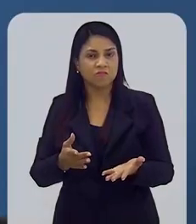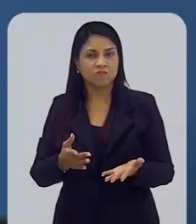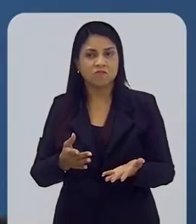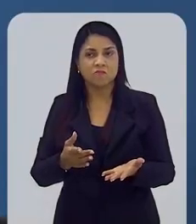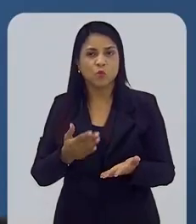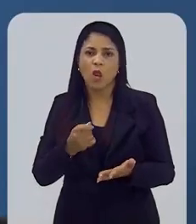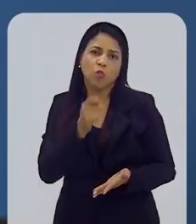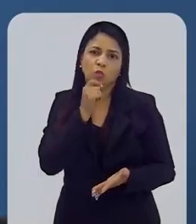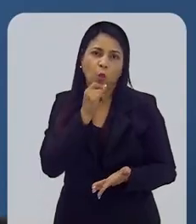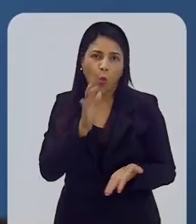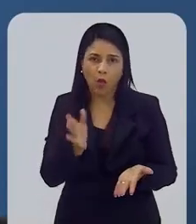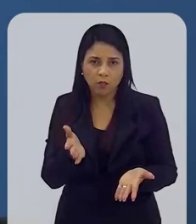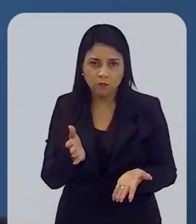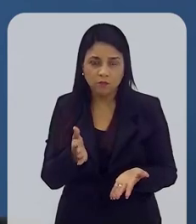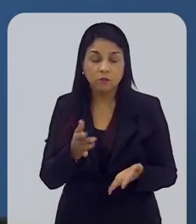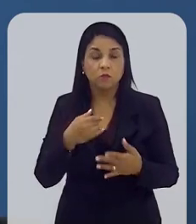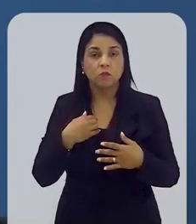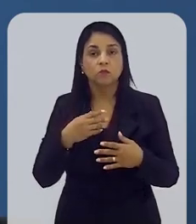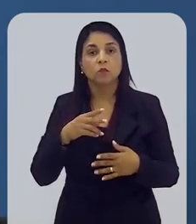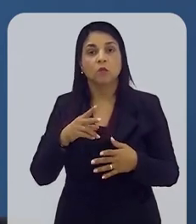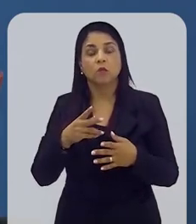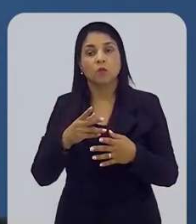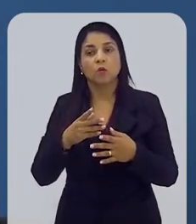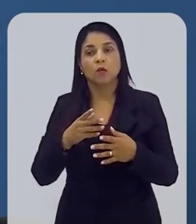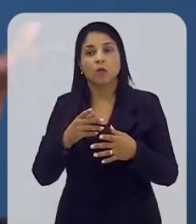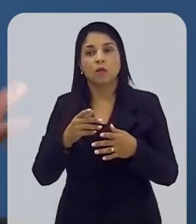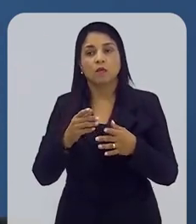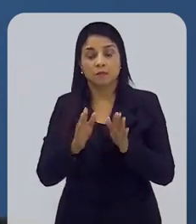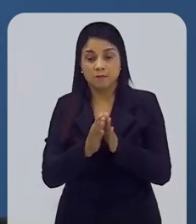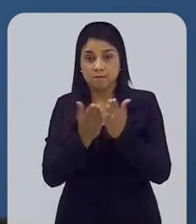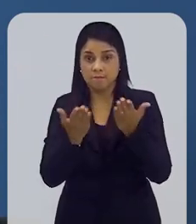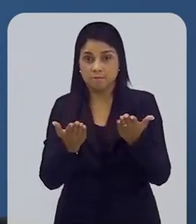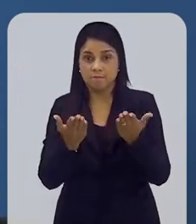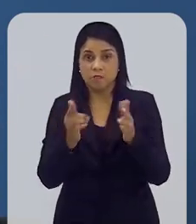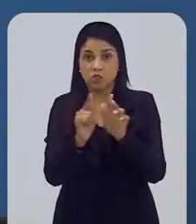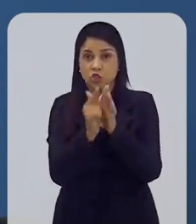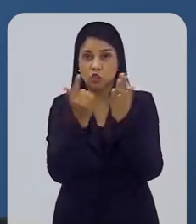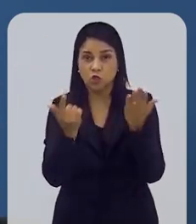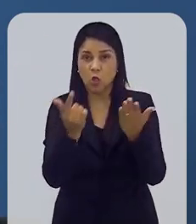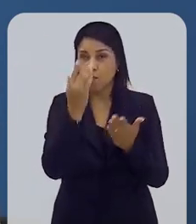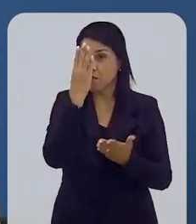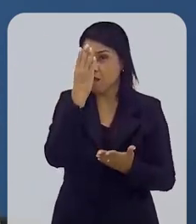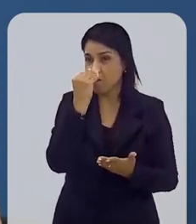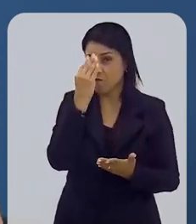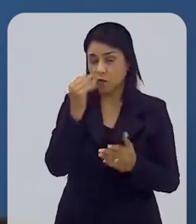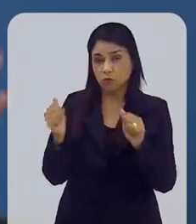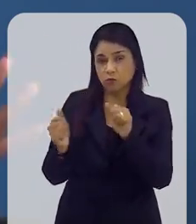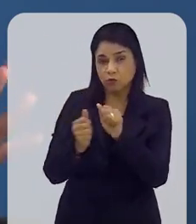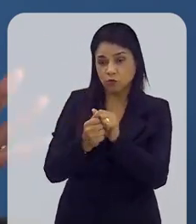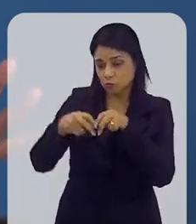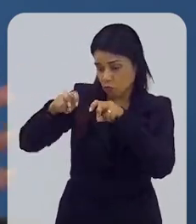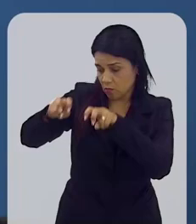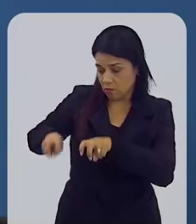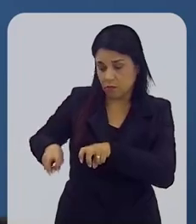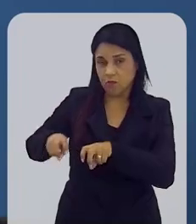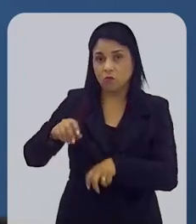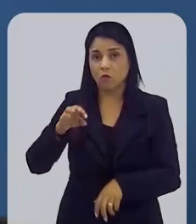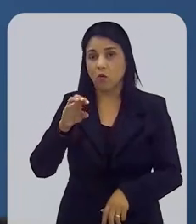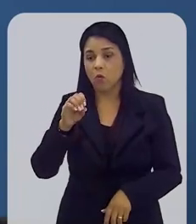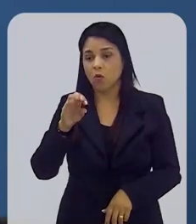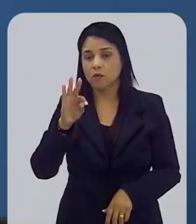que quando eu passei no video show, quando saiu a primeira capa de jornal com a minha foto ao lado do Otaviano Costa, falando